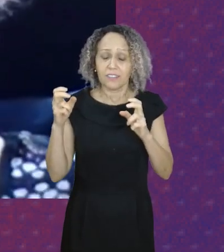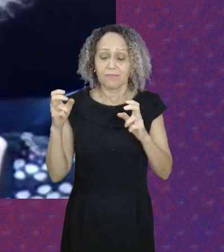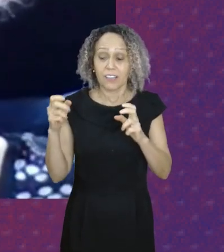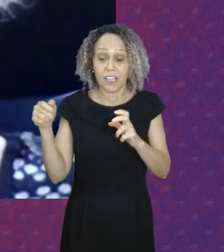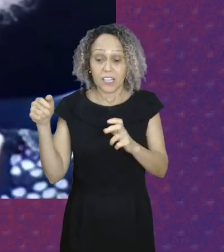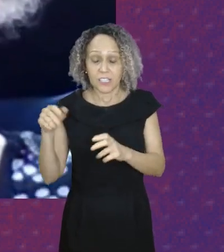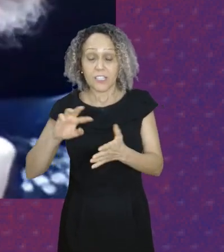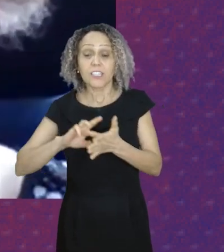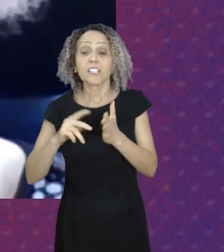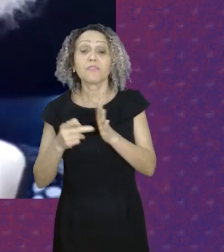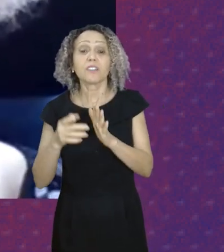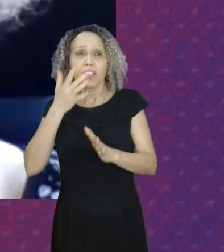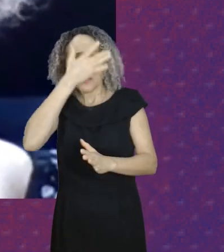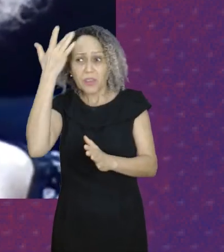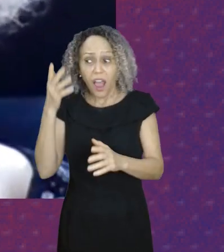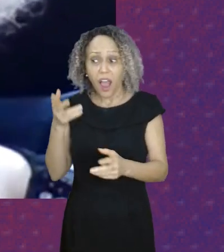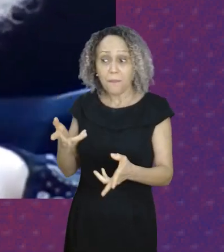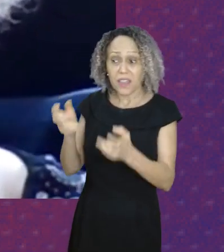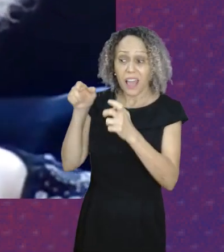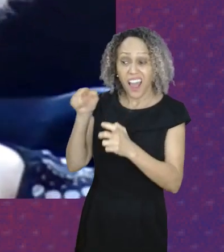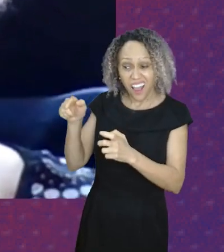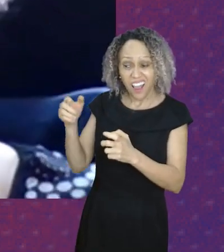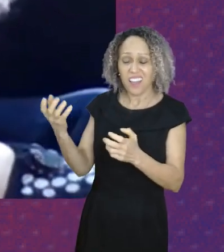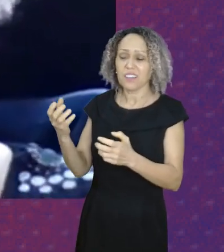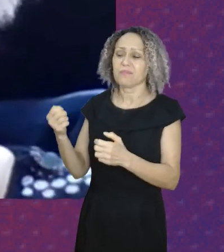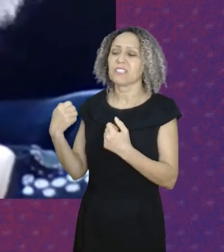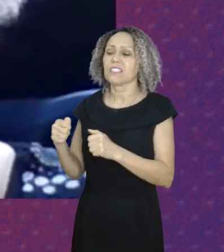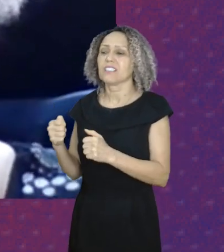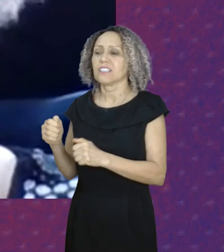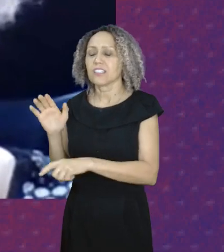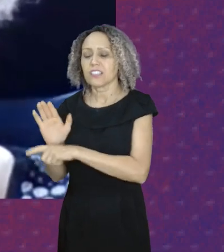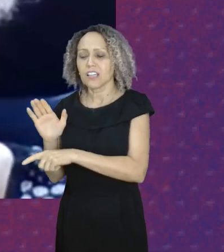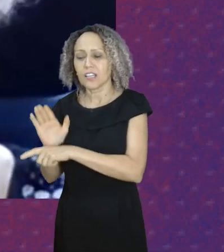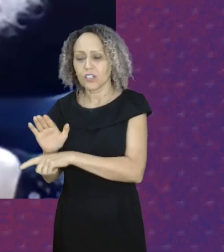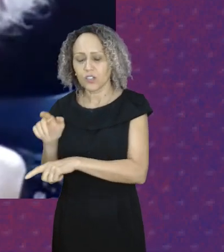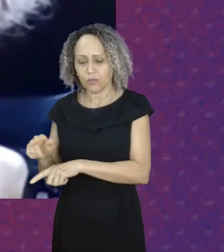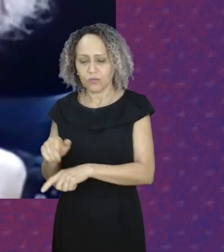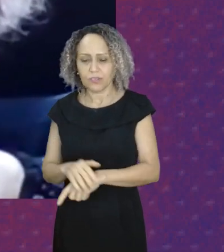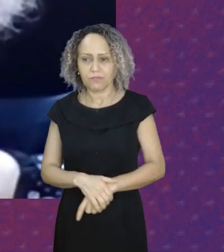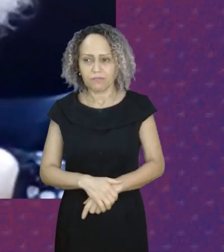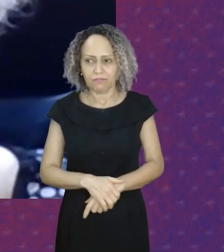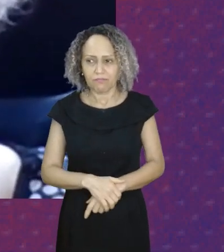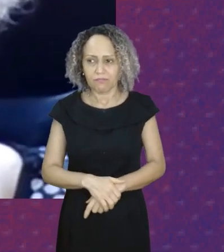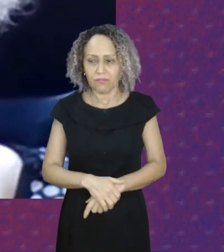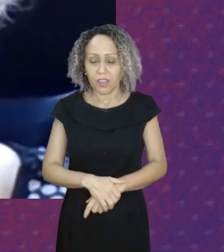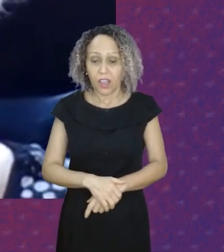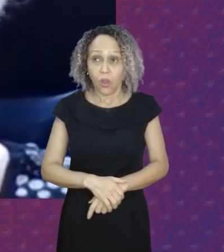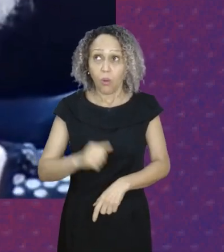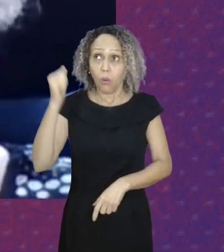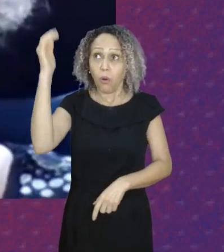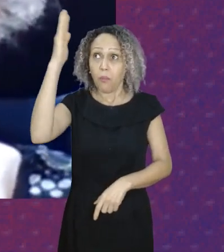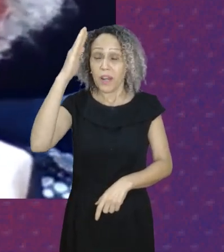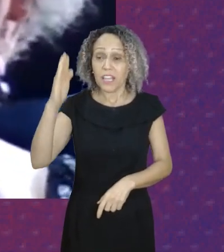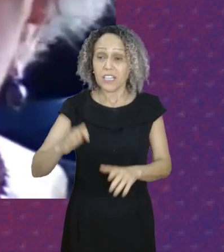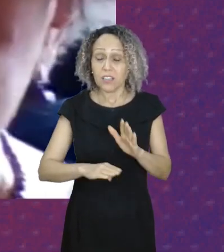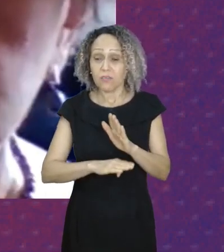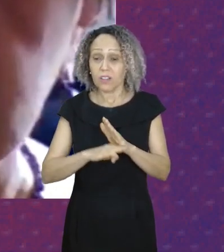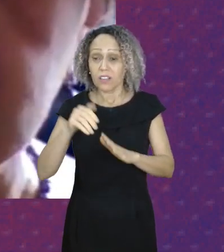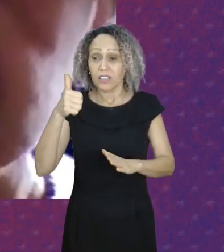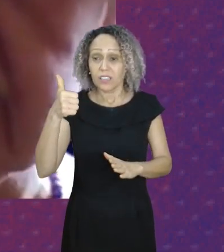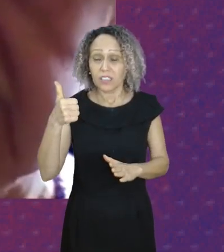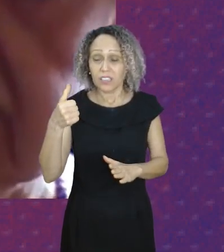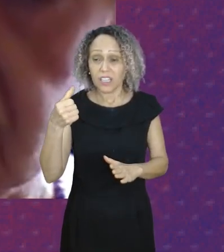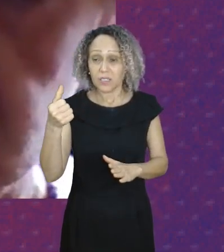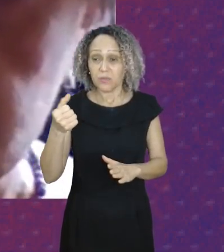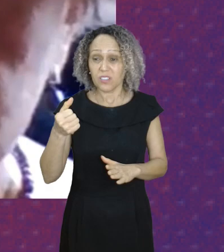Agora, nós temos a lei do feminicídio. O Brasil é o 16º país, sancionada, nesse caso,